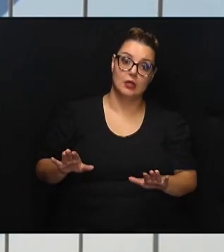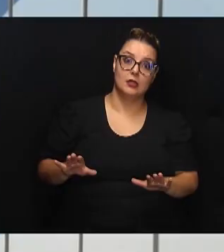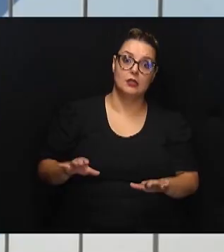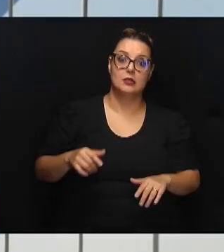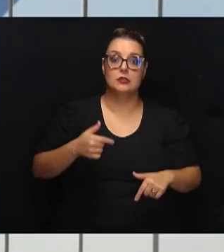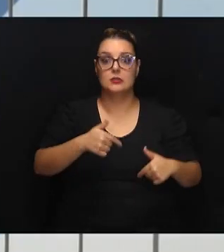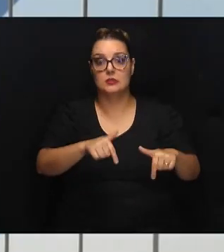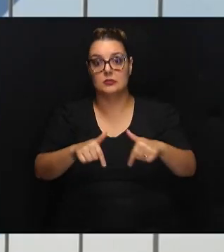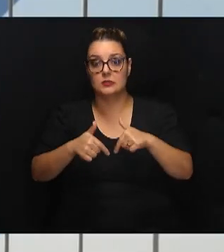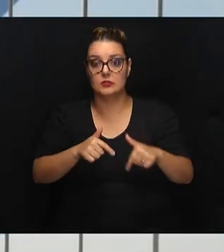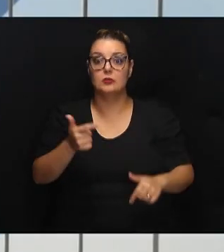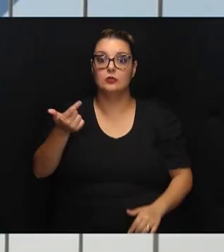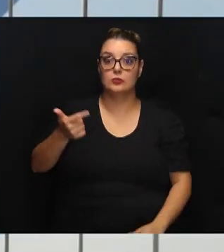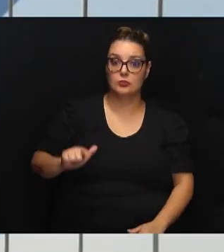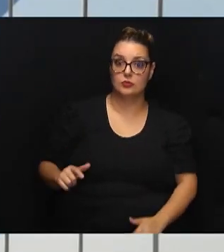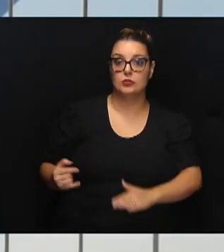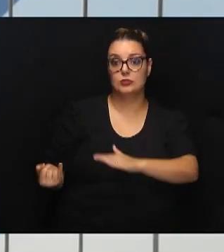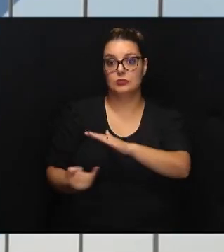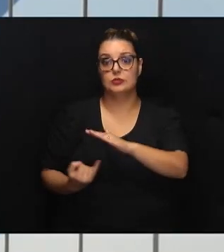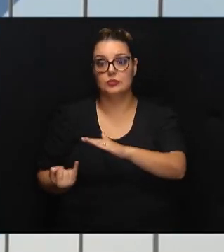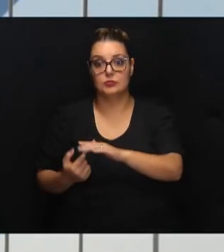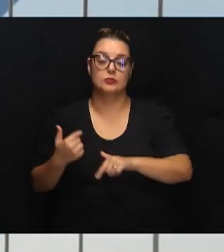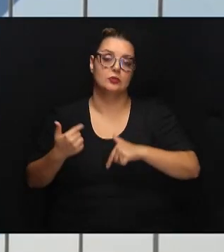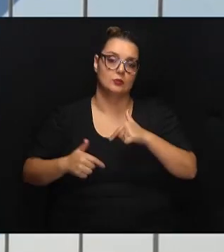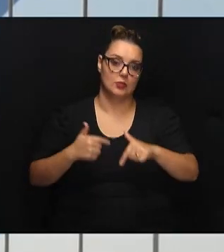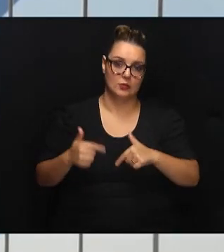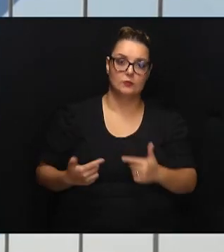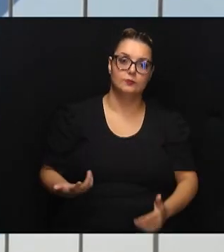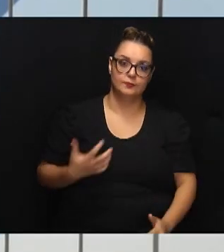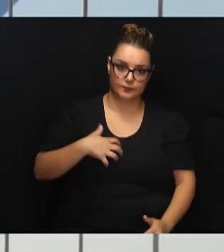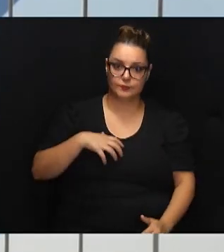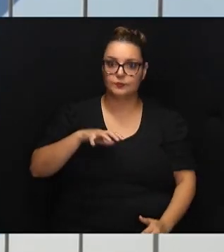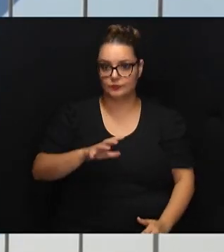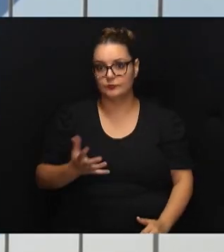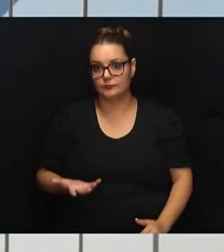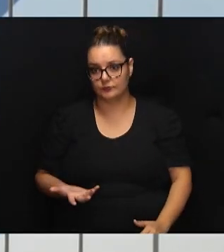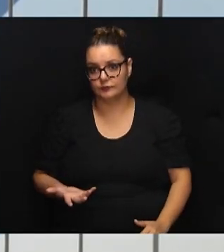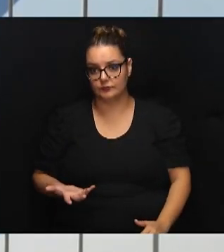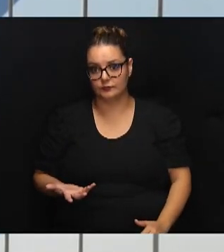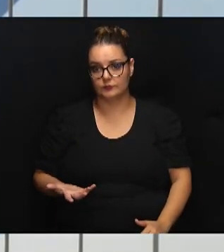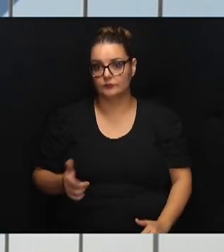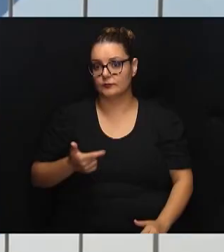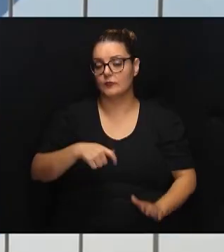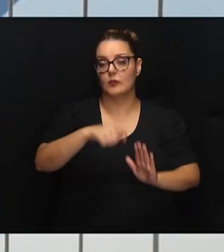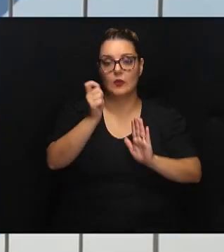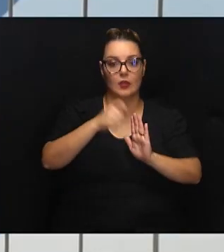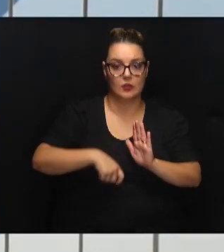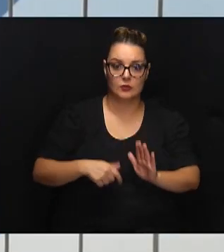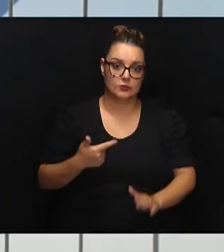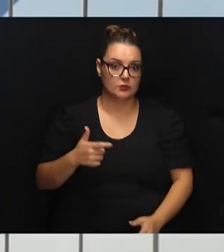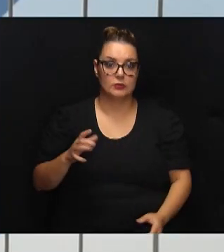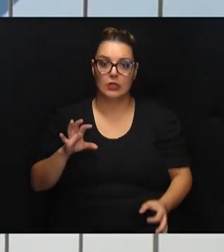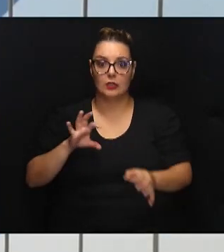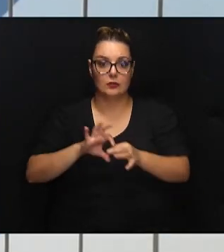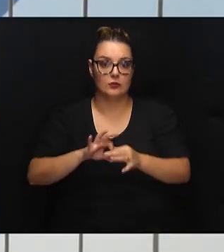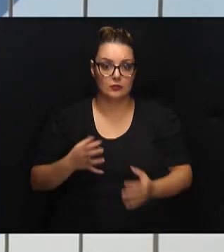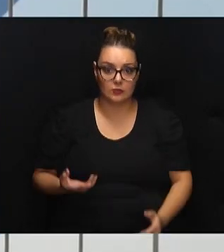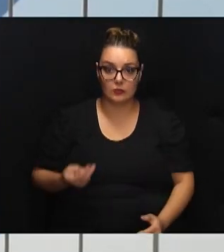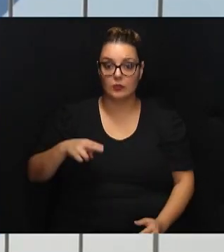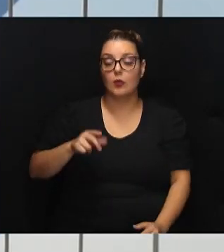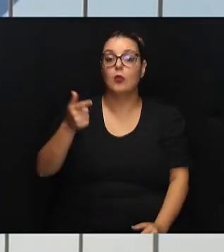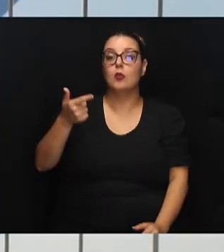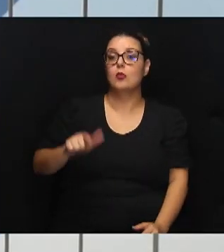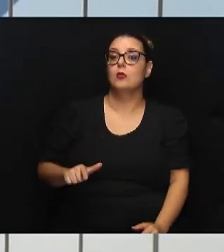trabalhadores, a maioria continuou trabalhando ali dessa forma, sem registro, sem vínculo, ou continuou